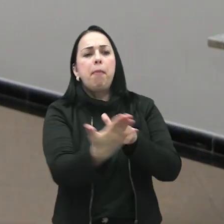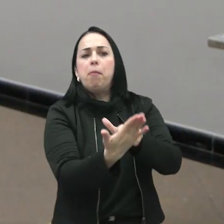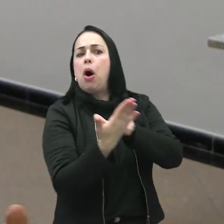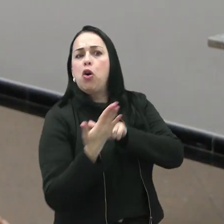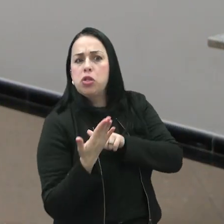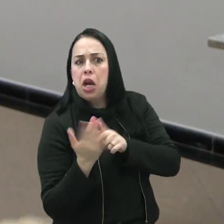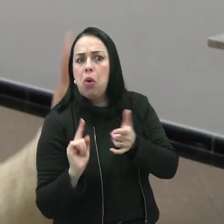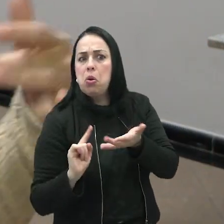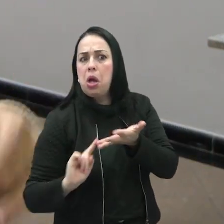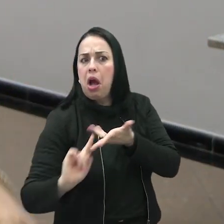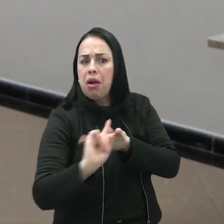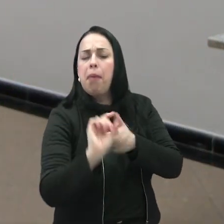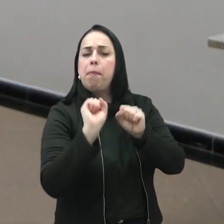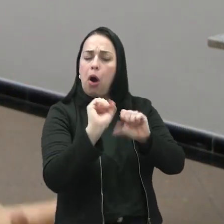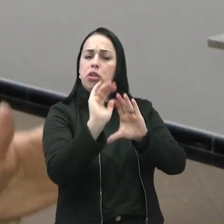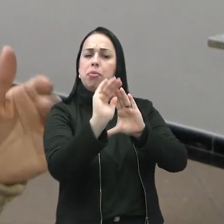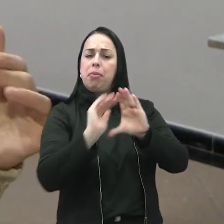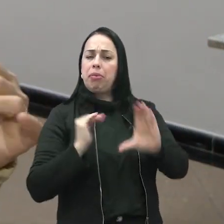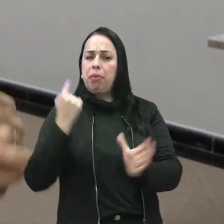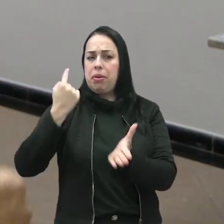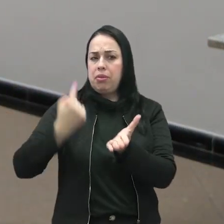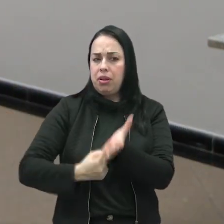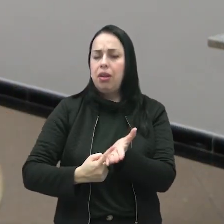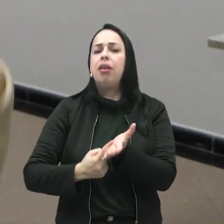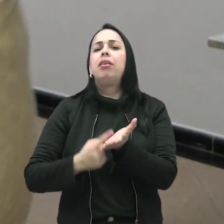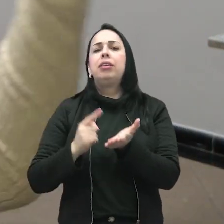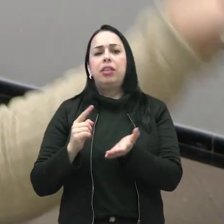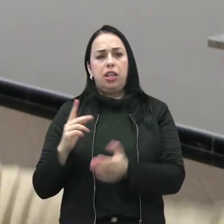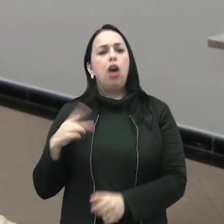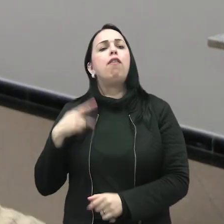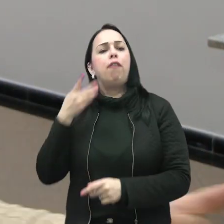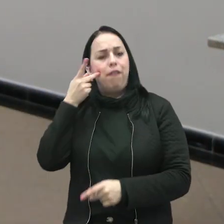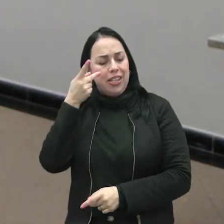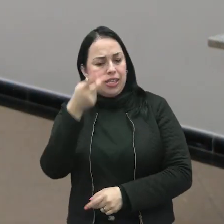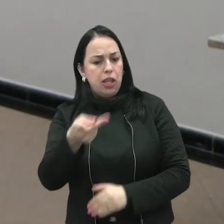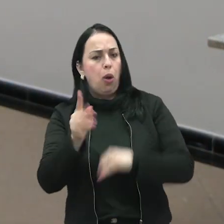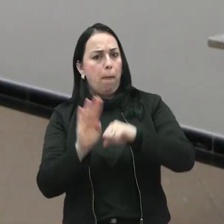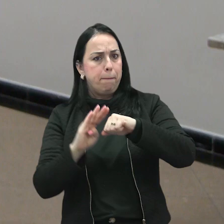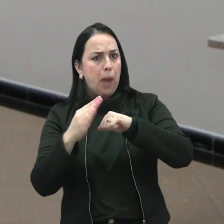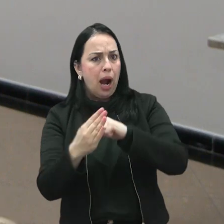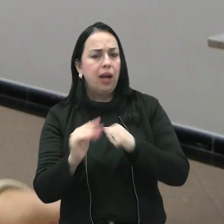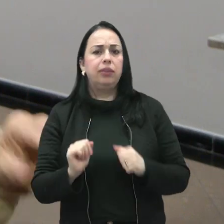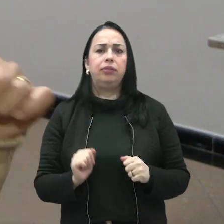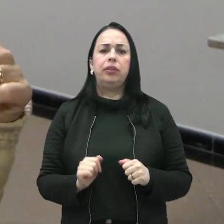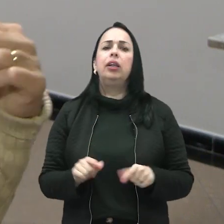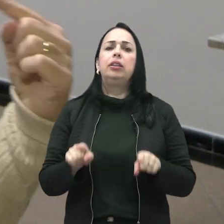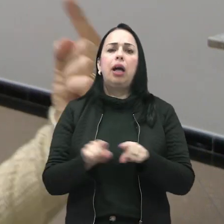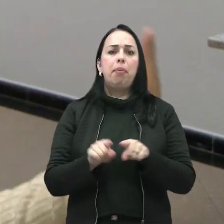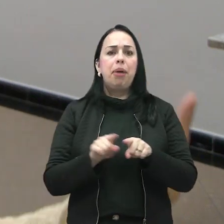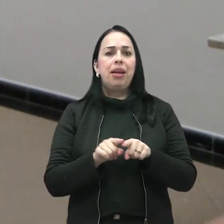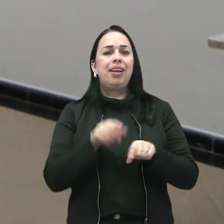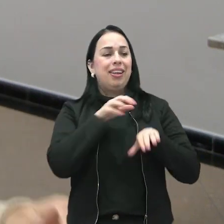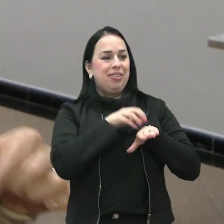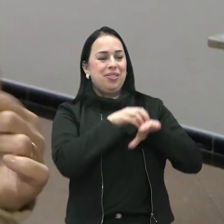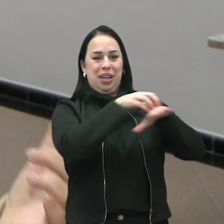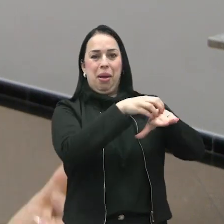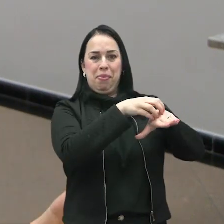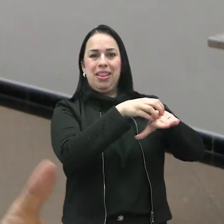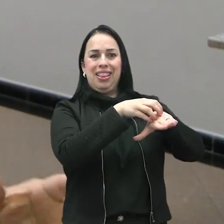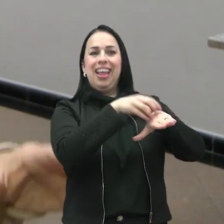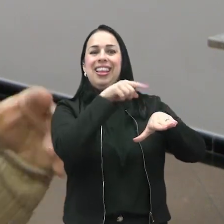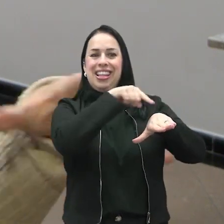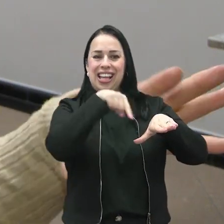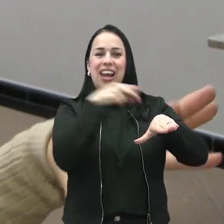alguma situação no bairro, eles também podem mandar mensagem, agendando, a gente vai até o bairro. Os gabinetes de rua, os